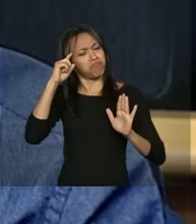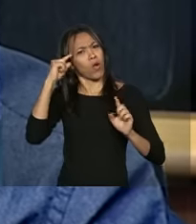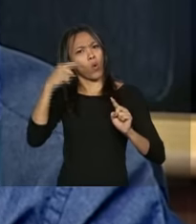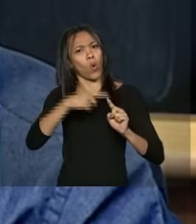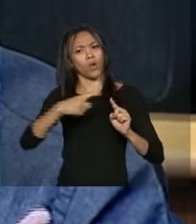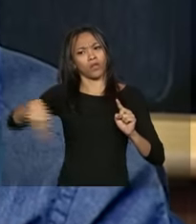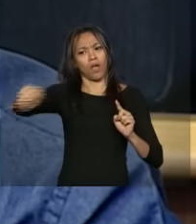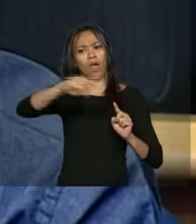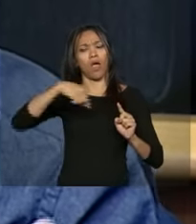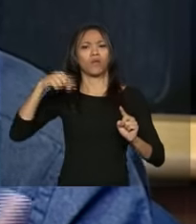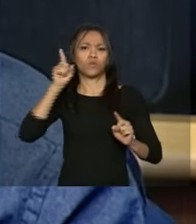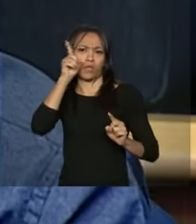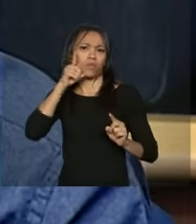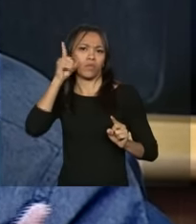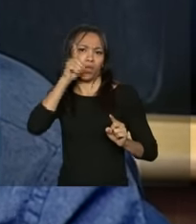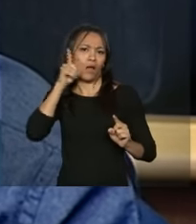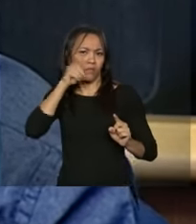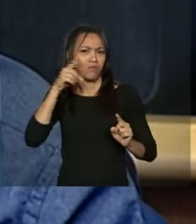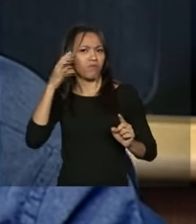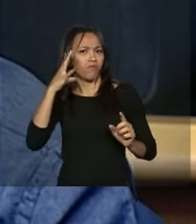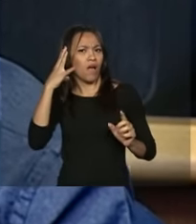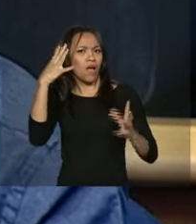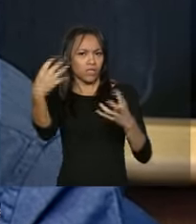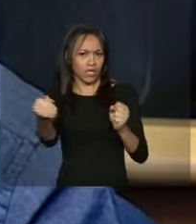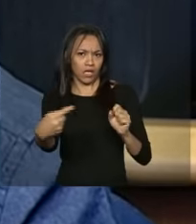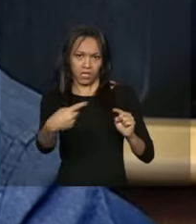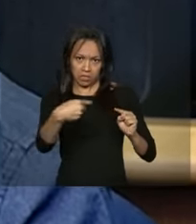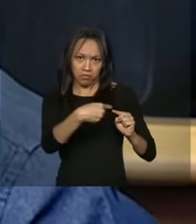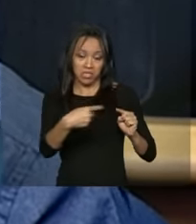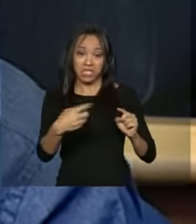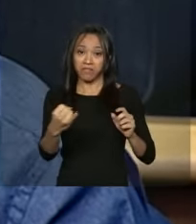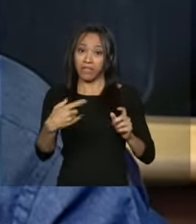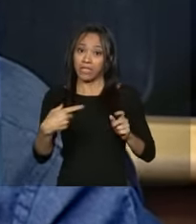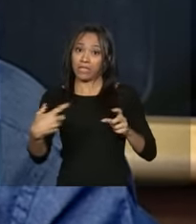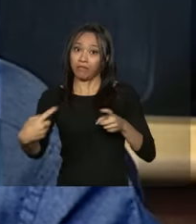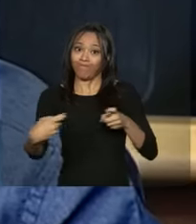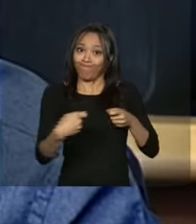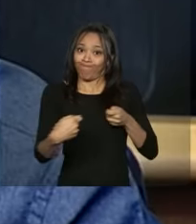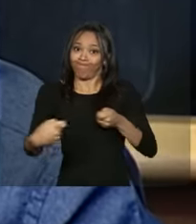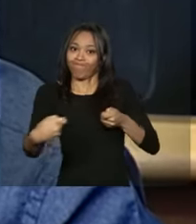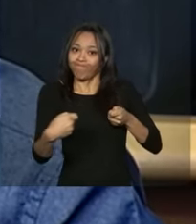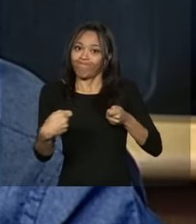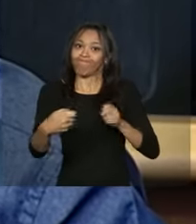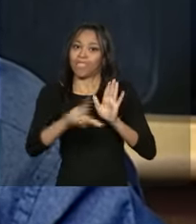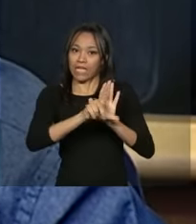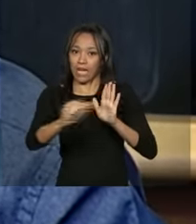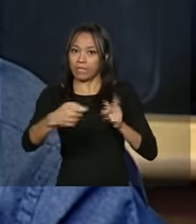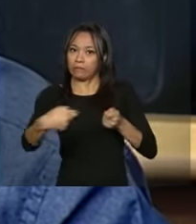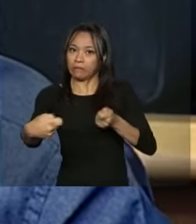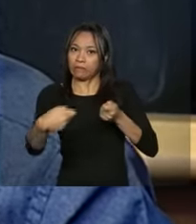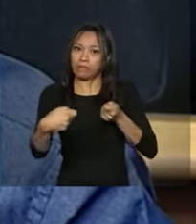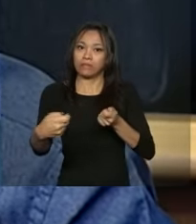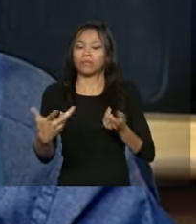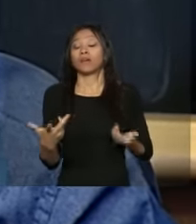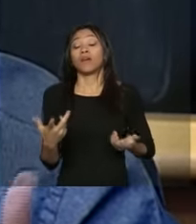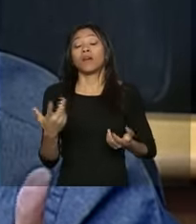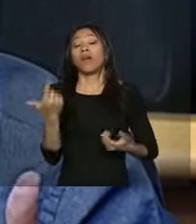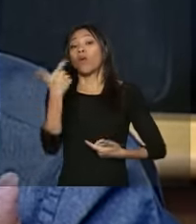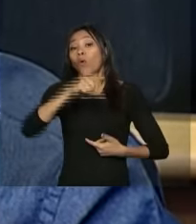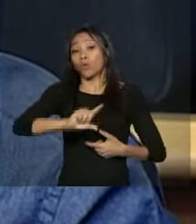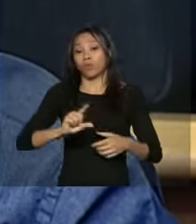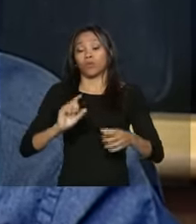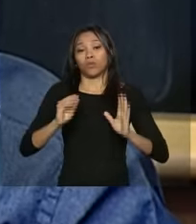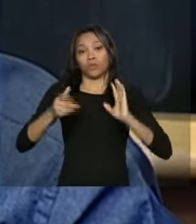pelos deputados como é que o governo acredita que isso vai chegar lá se vai enfrentar resistência eh sobre a CPI da câmara a assessoria me